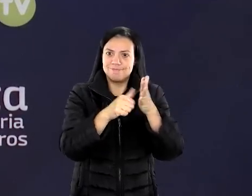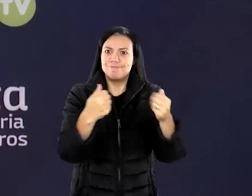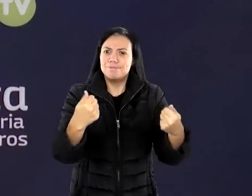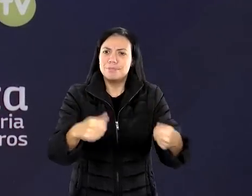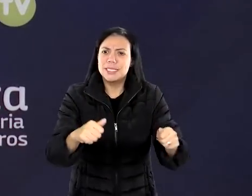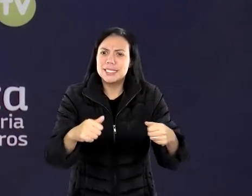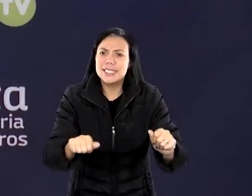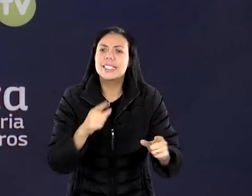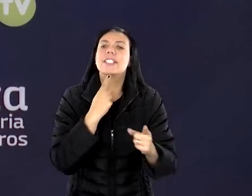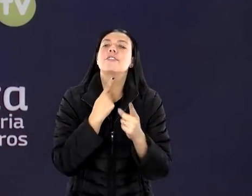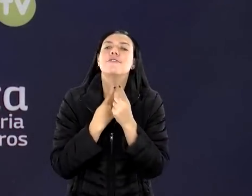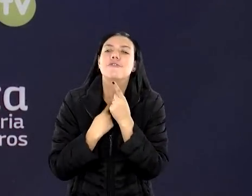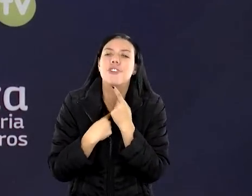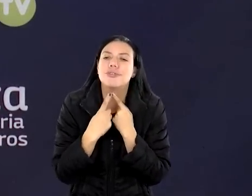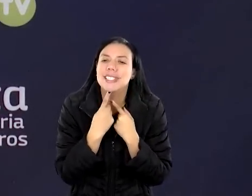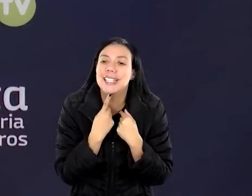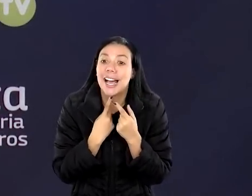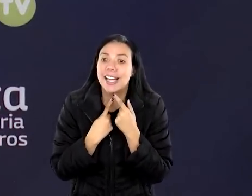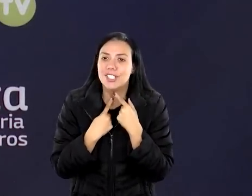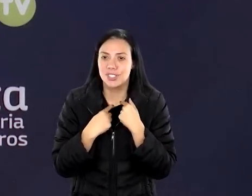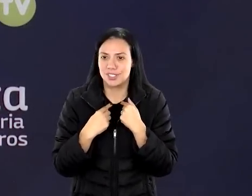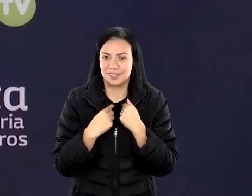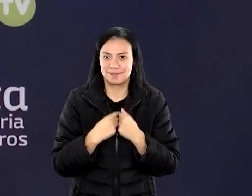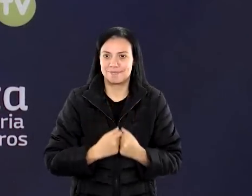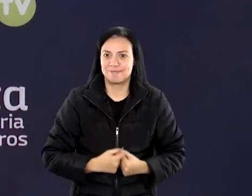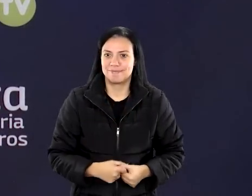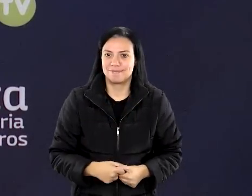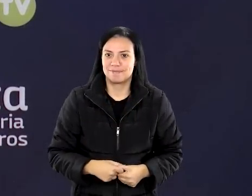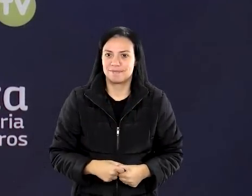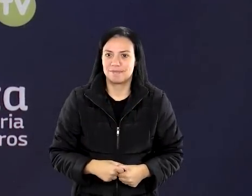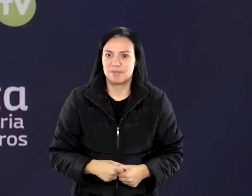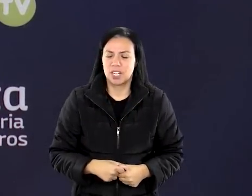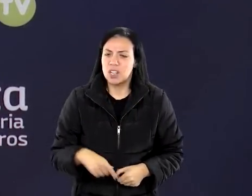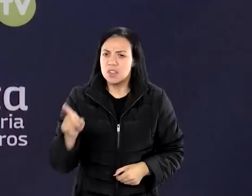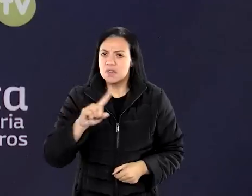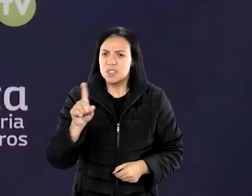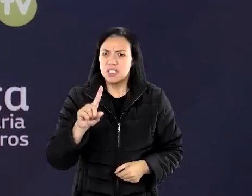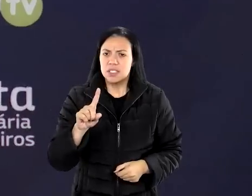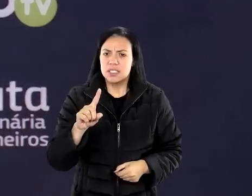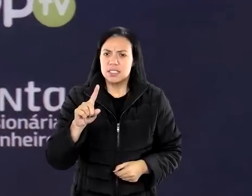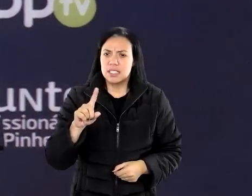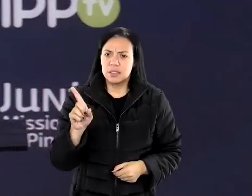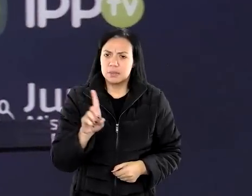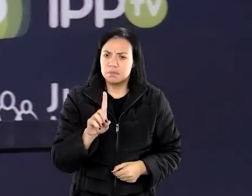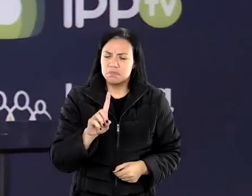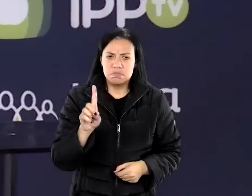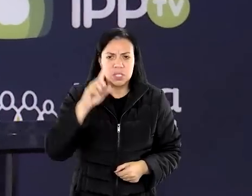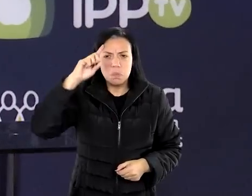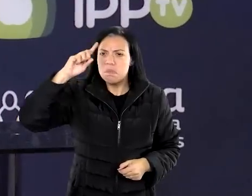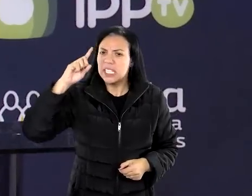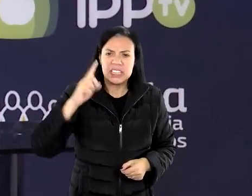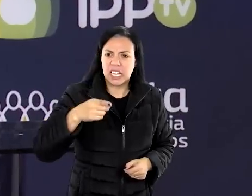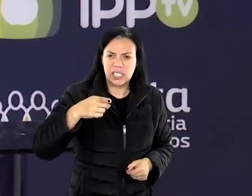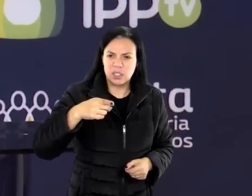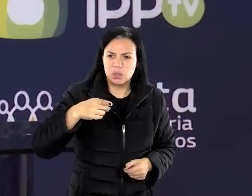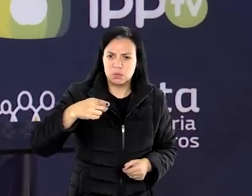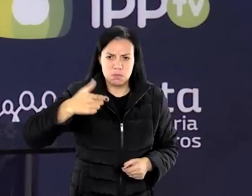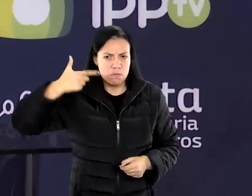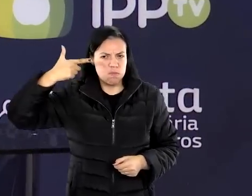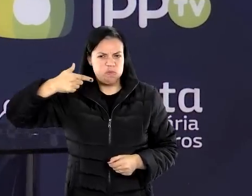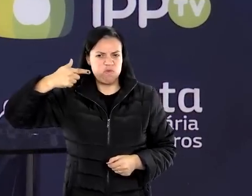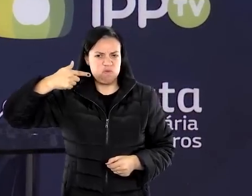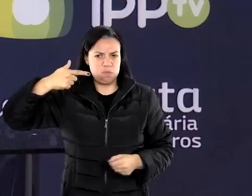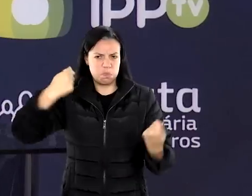Você não precisa ser constrangido por ninguém. Você não precisa ser pressionado. Você não é